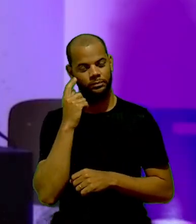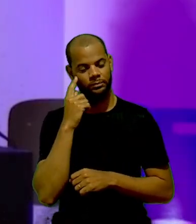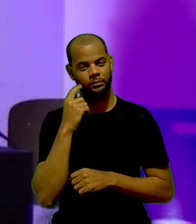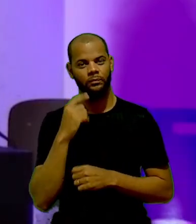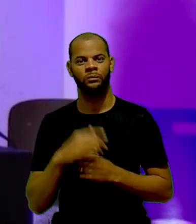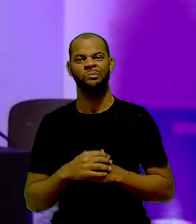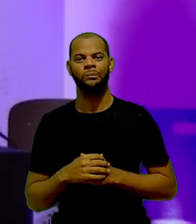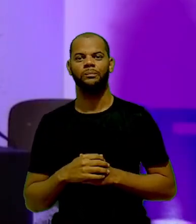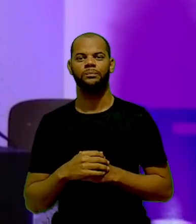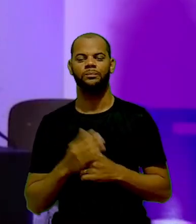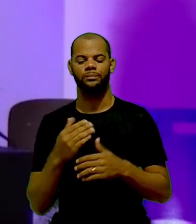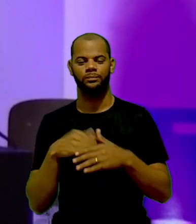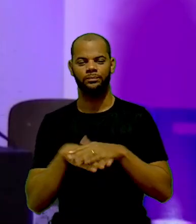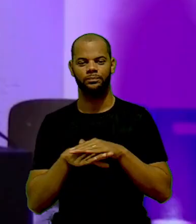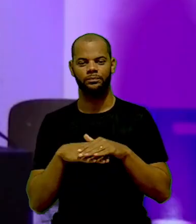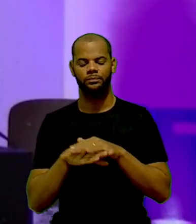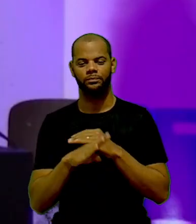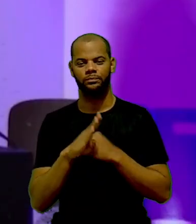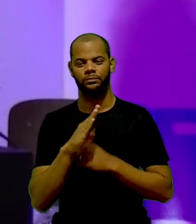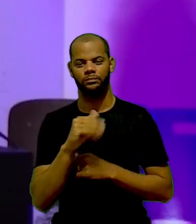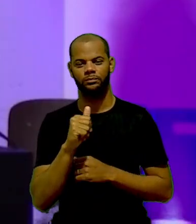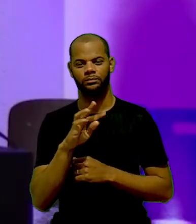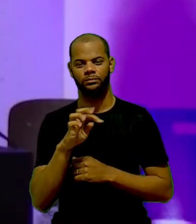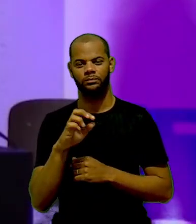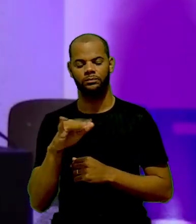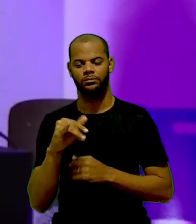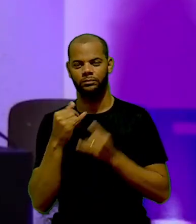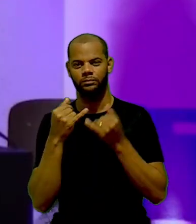de armazenamento de energia em baterias.